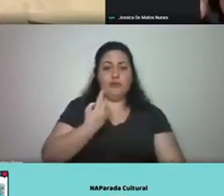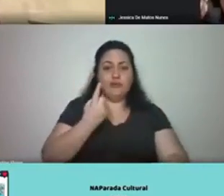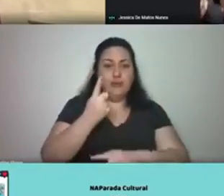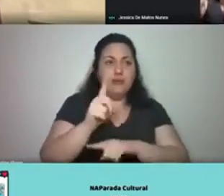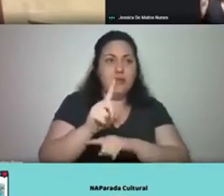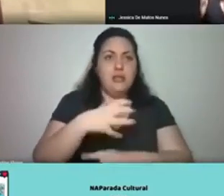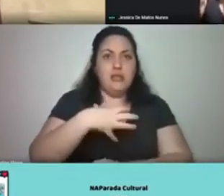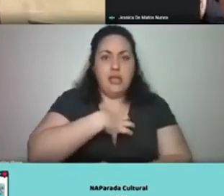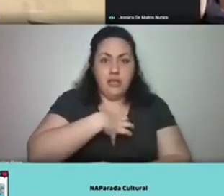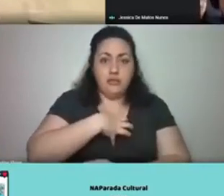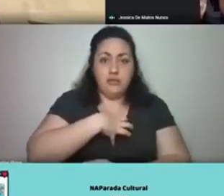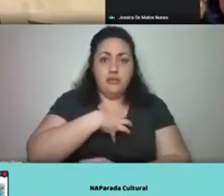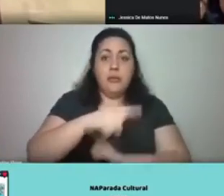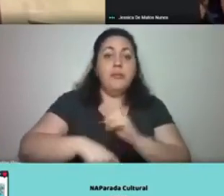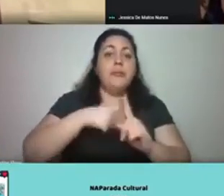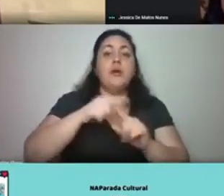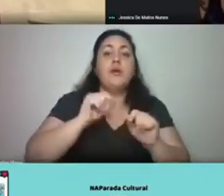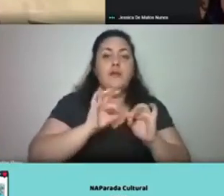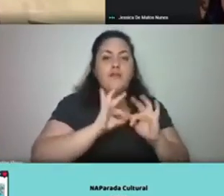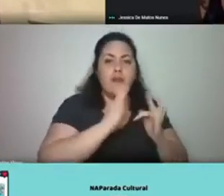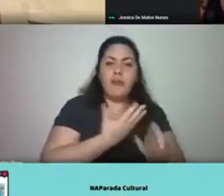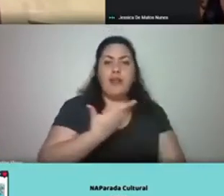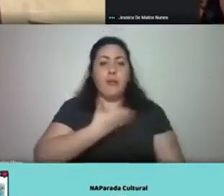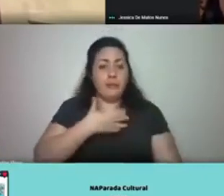nossos familiares e dos mais próximos.